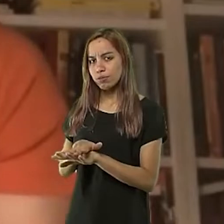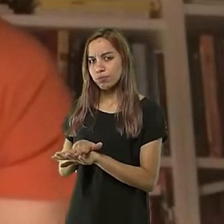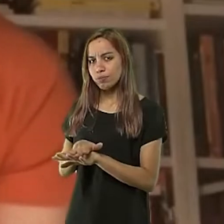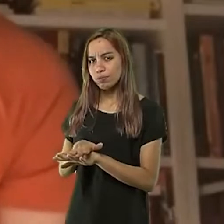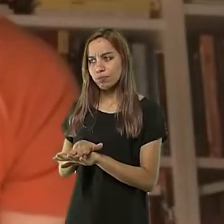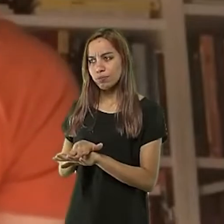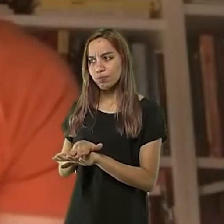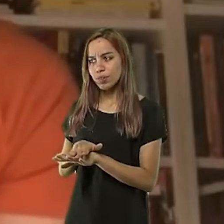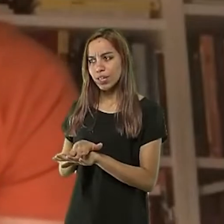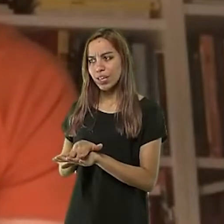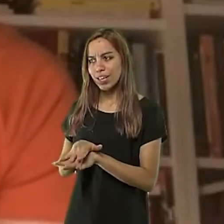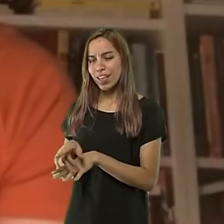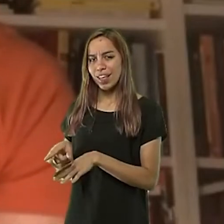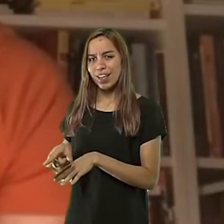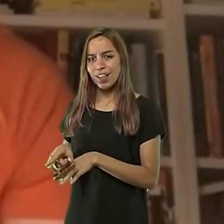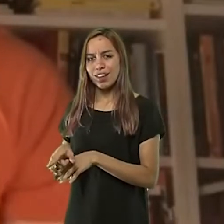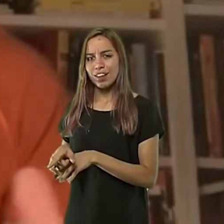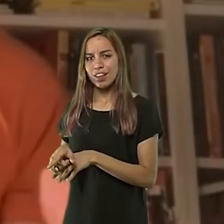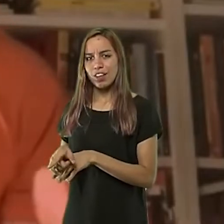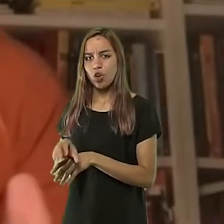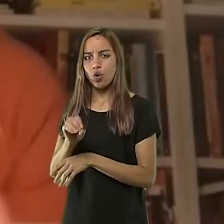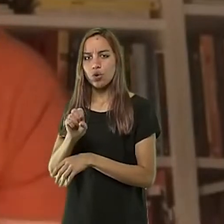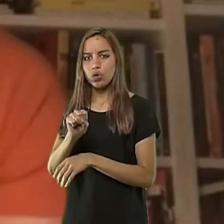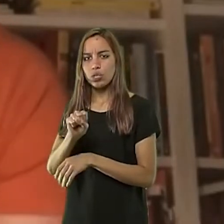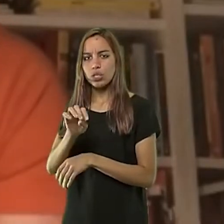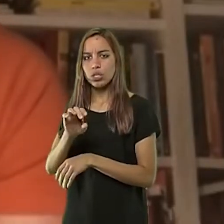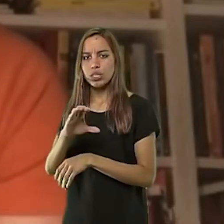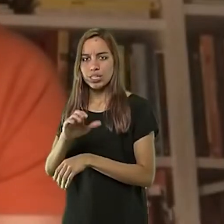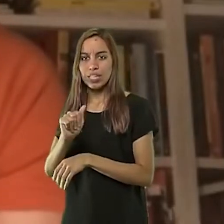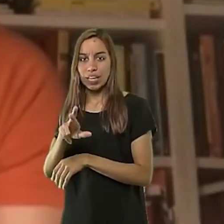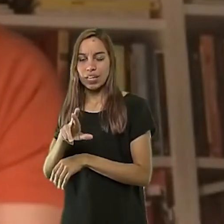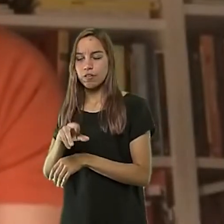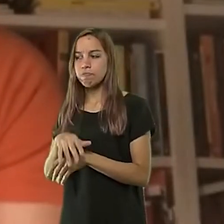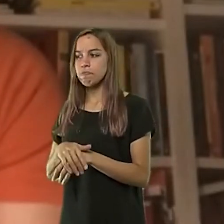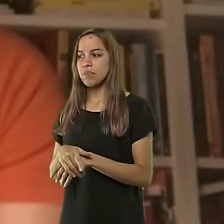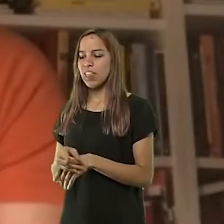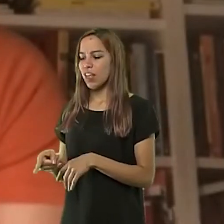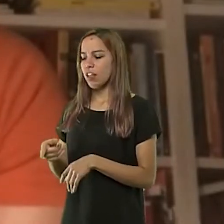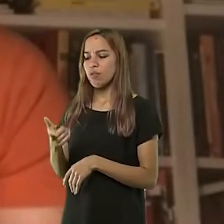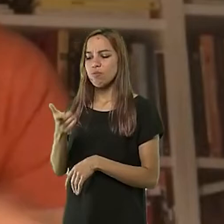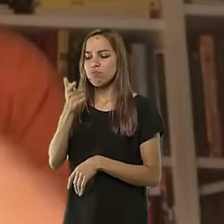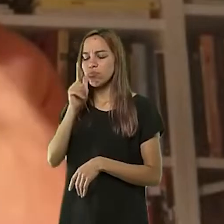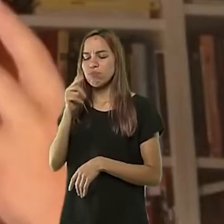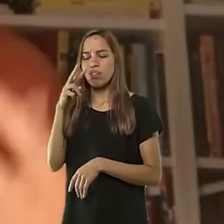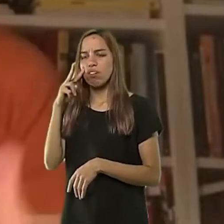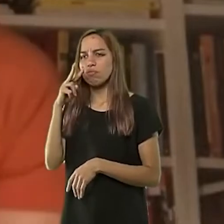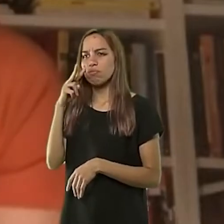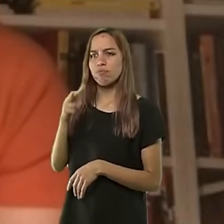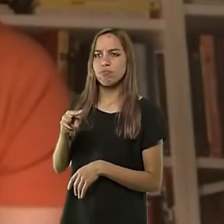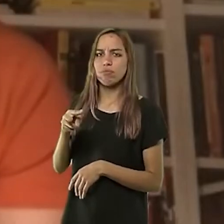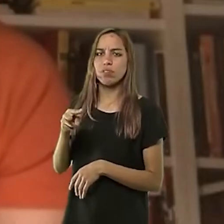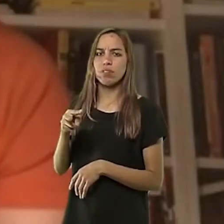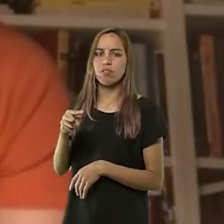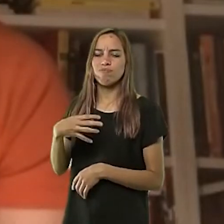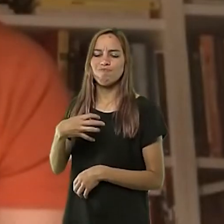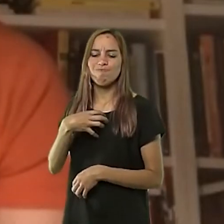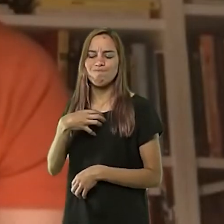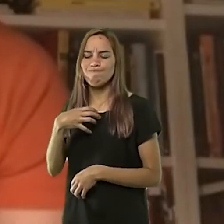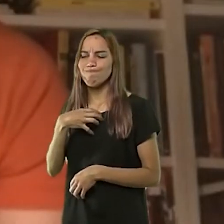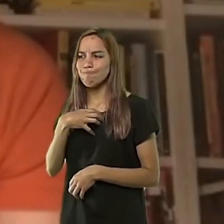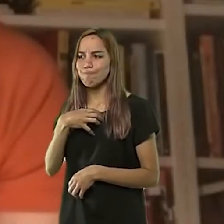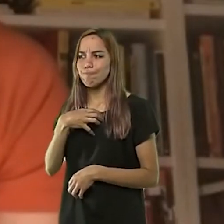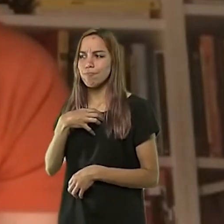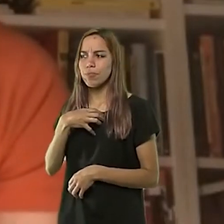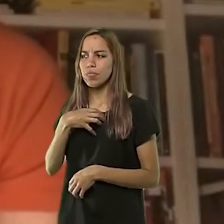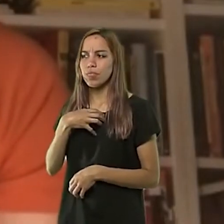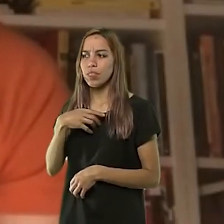o Oskar Kokoschka não conseguia lidar com a separação. E o que é que ele decide fazer?